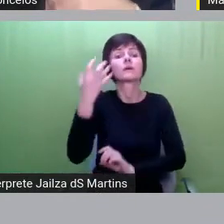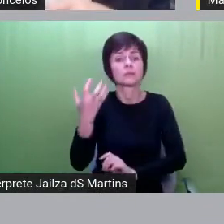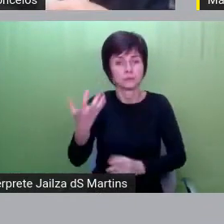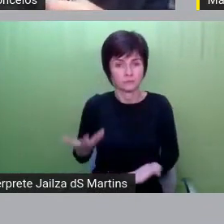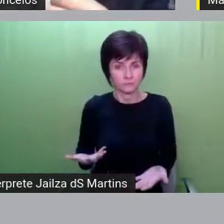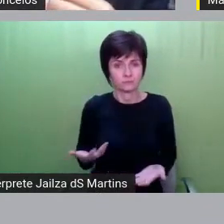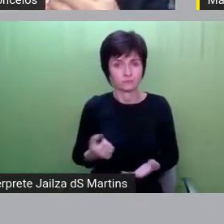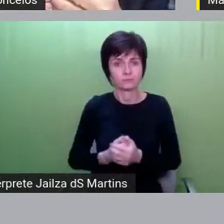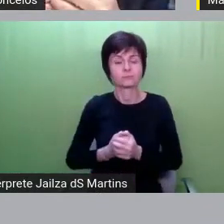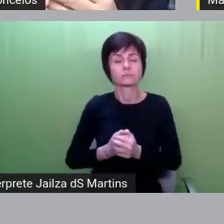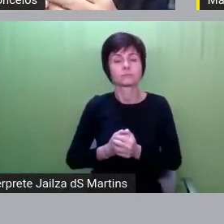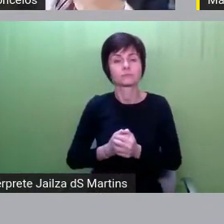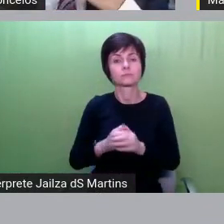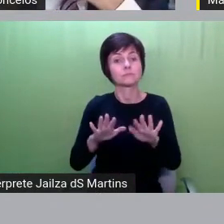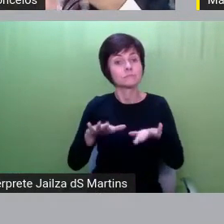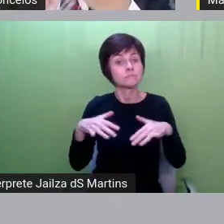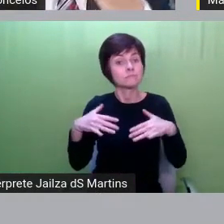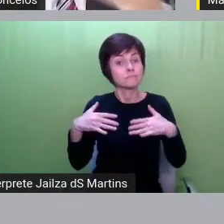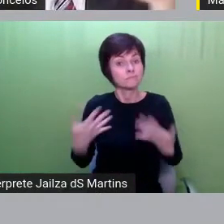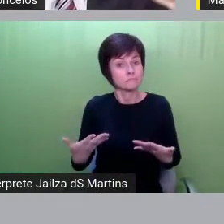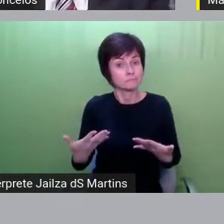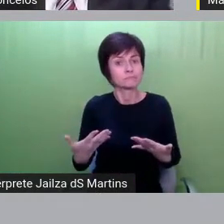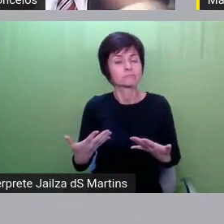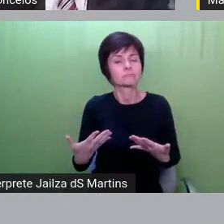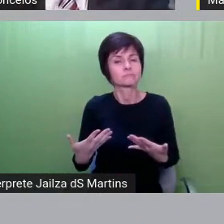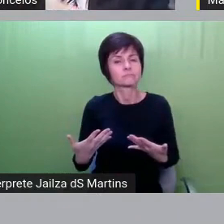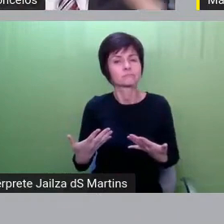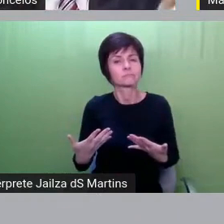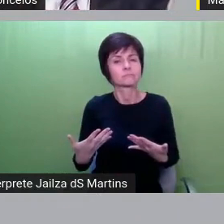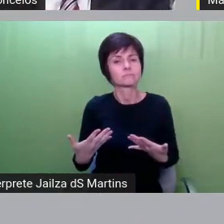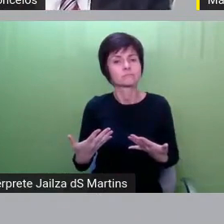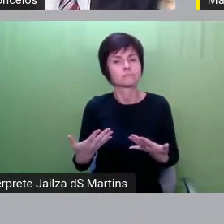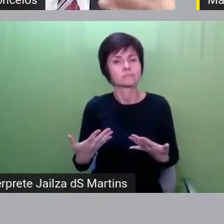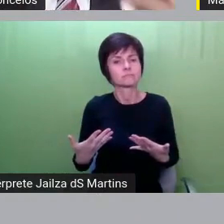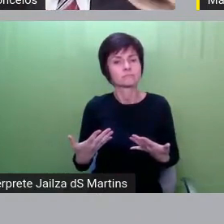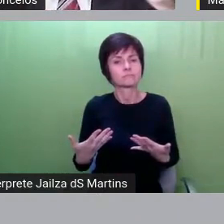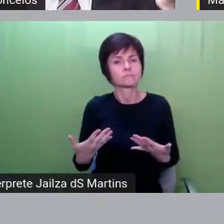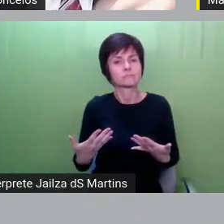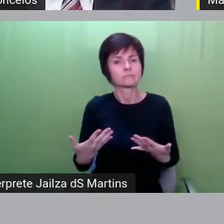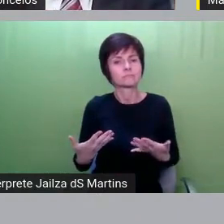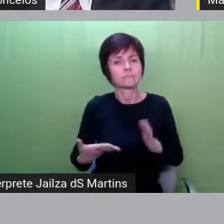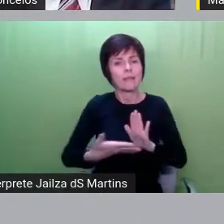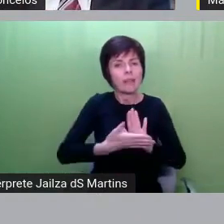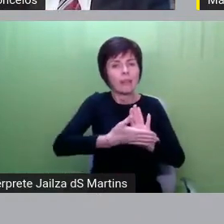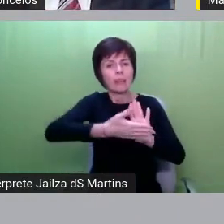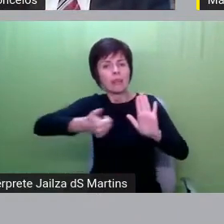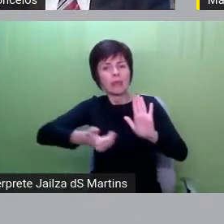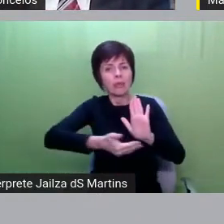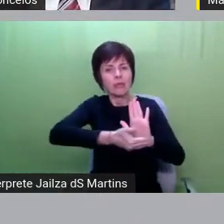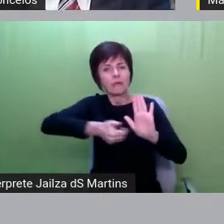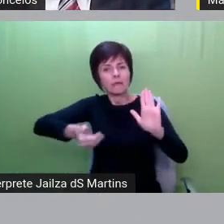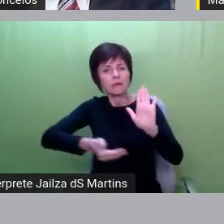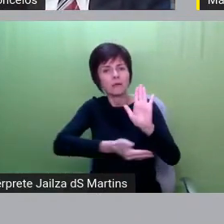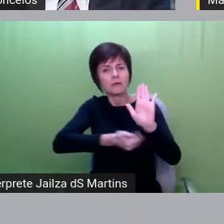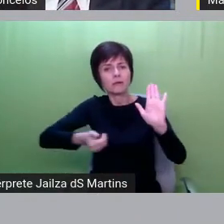Então, a depauperação, a desconstrução